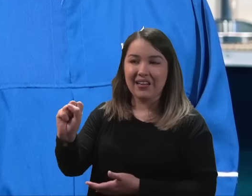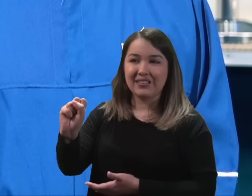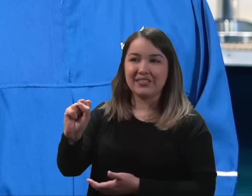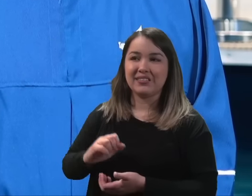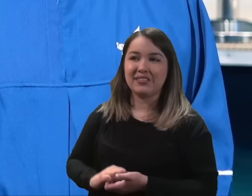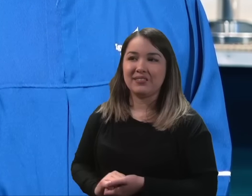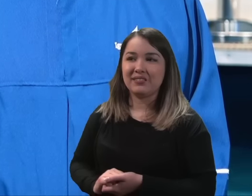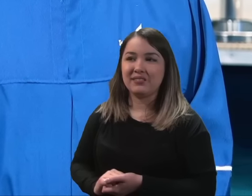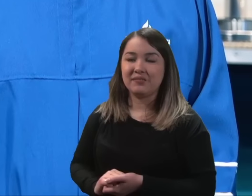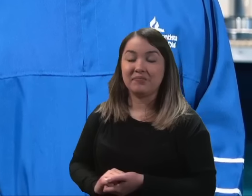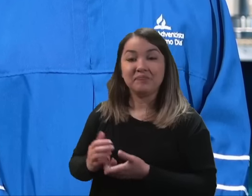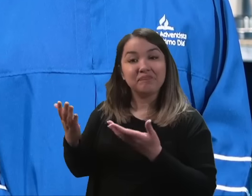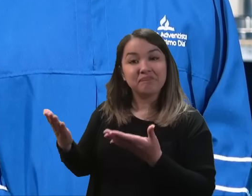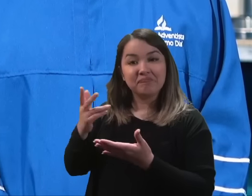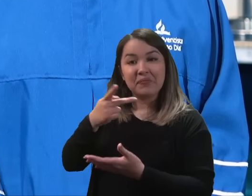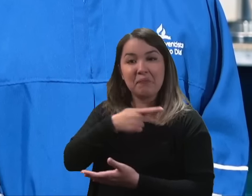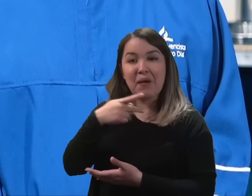pastor Elias